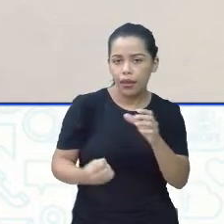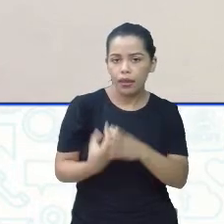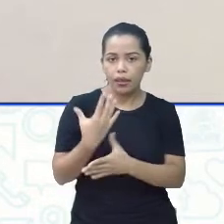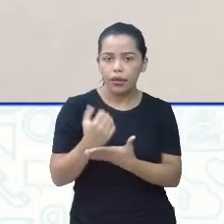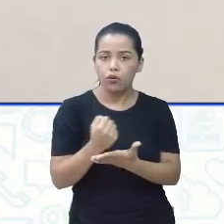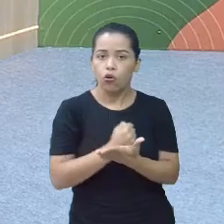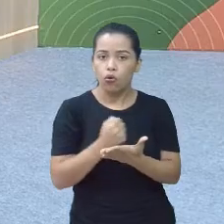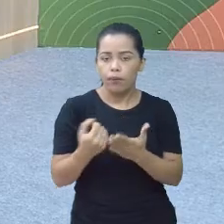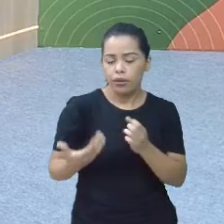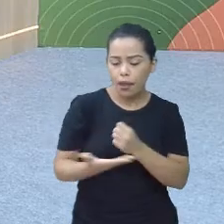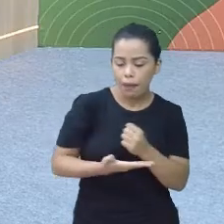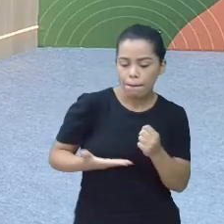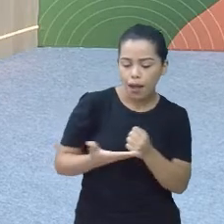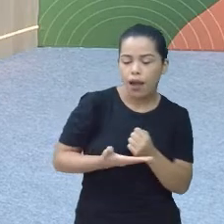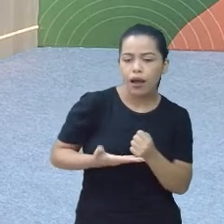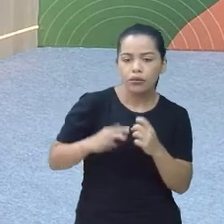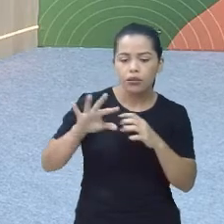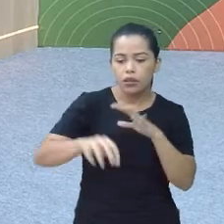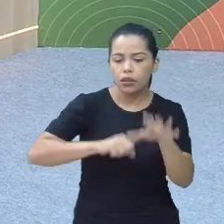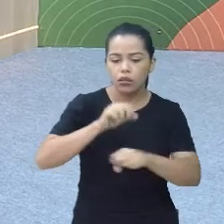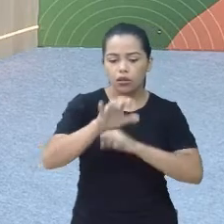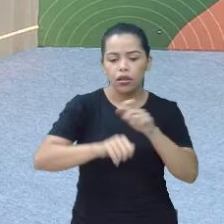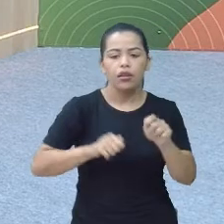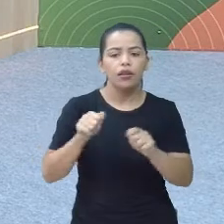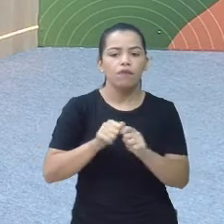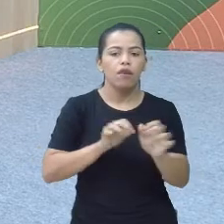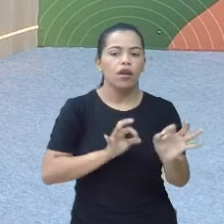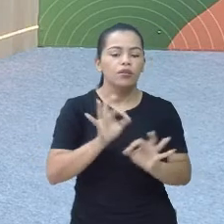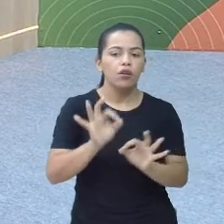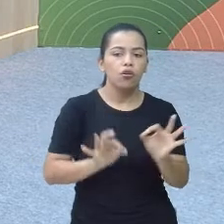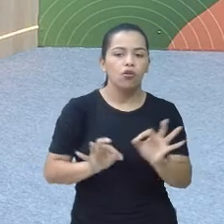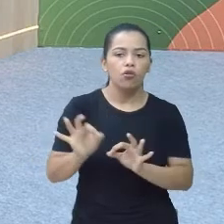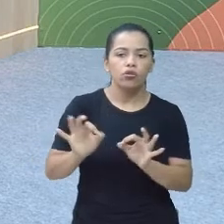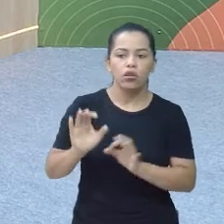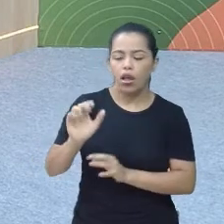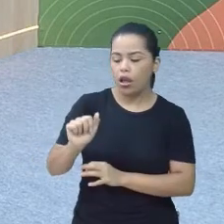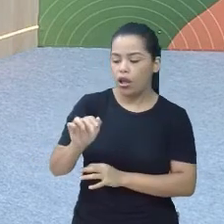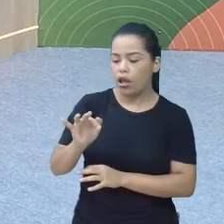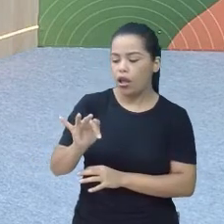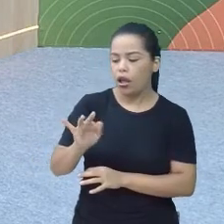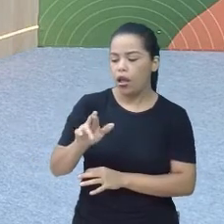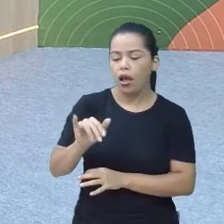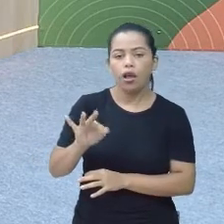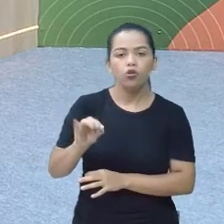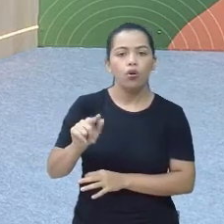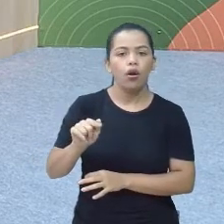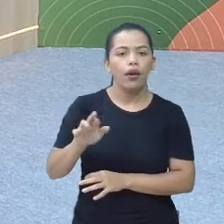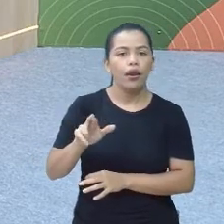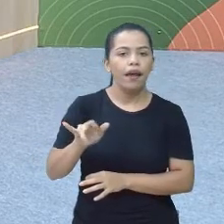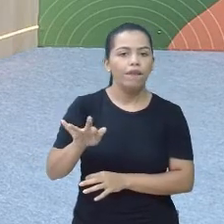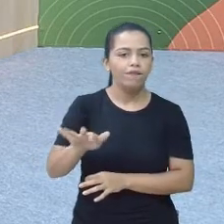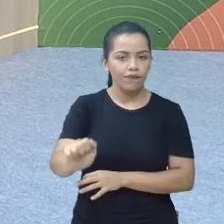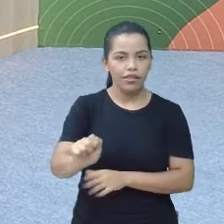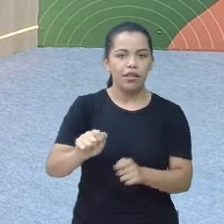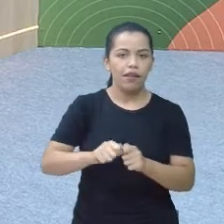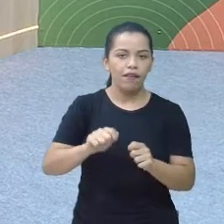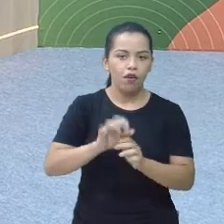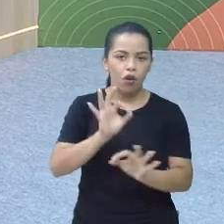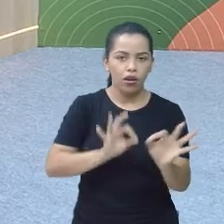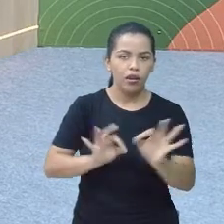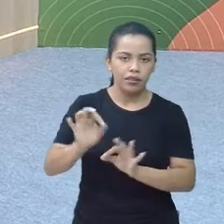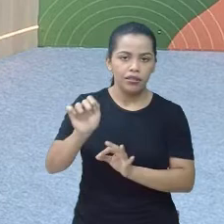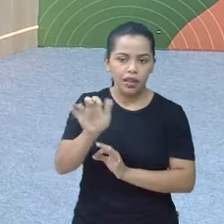base nos dados coletados e faz a coordenação do sistema cartográfico nacional, ou seja, do mapa do território